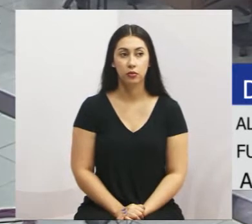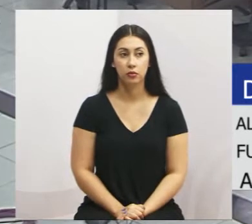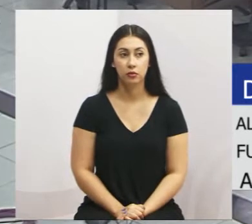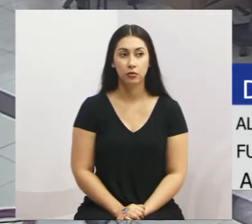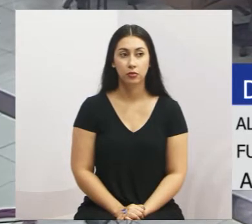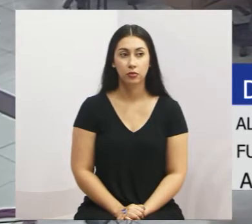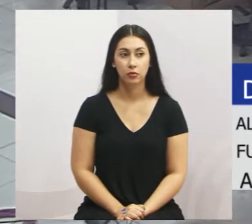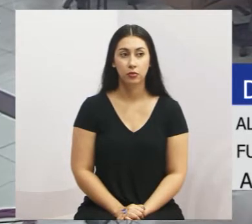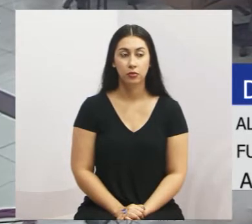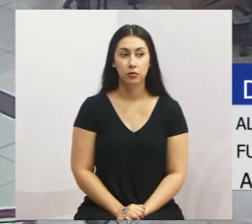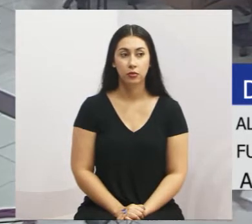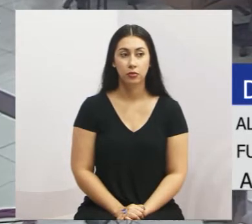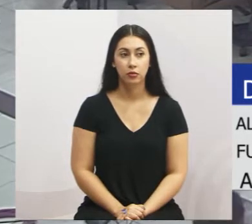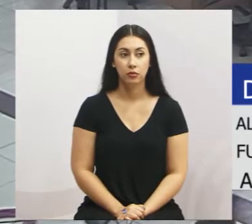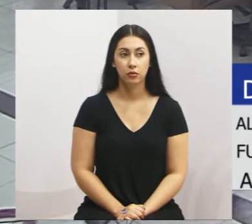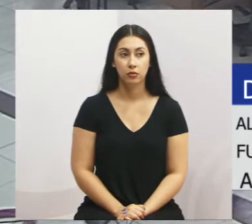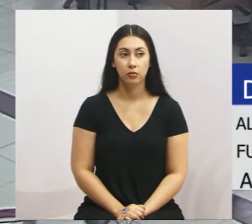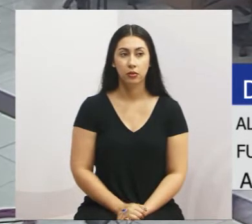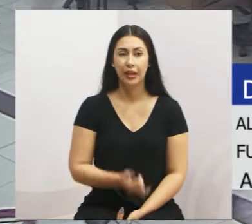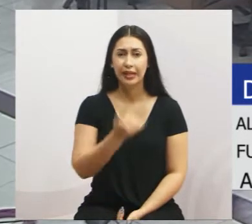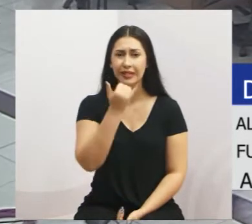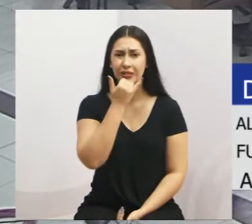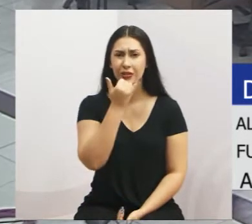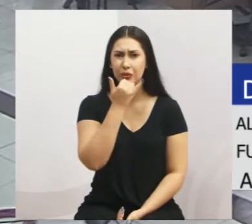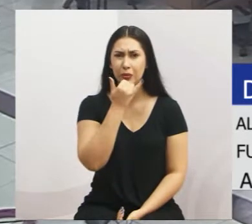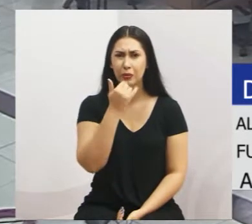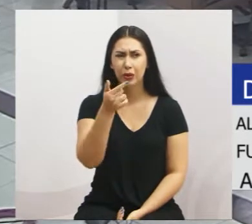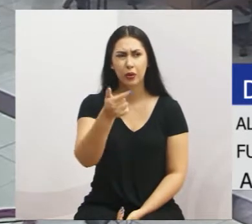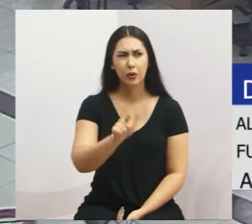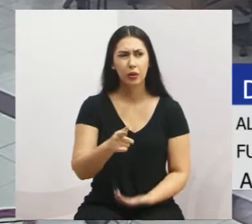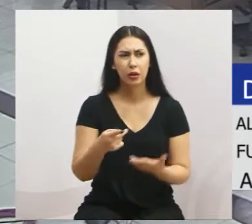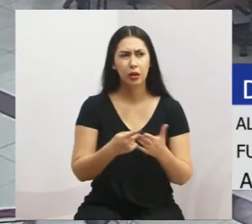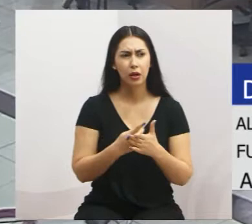Desculpa, esse aqui está errado. É o outro.